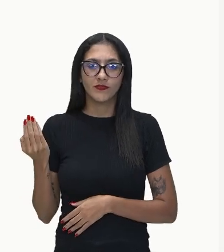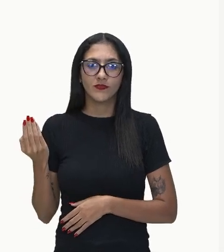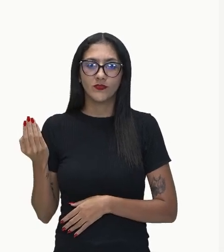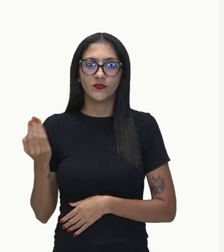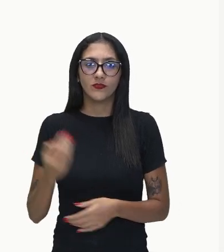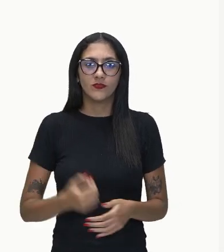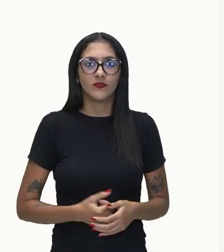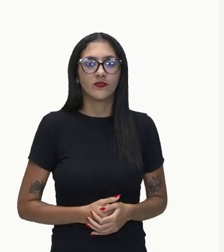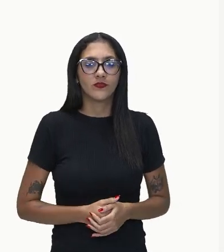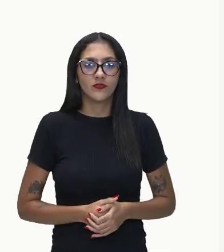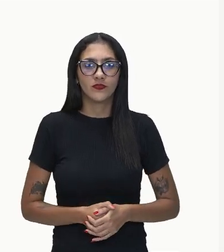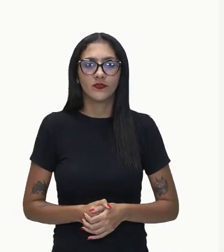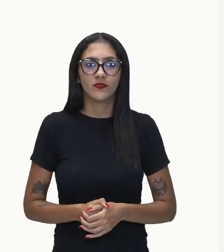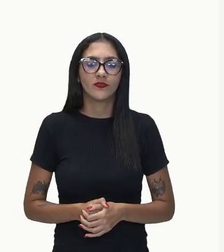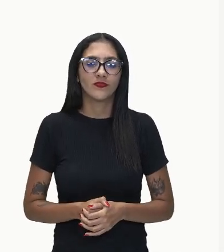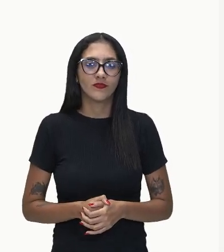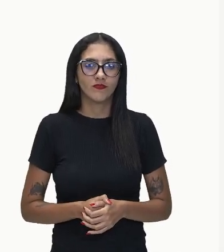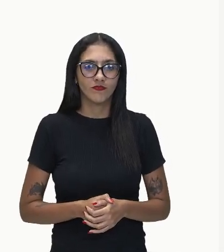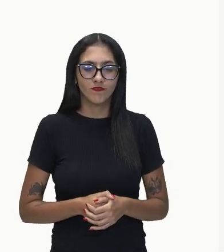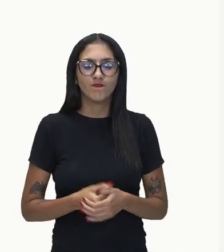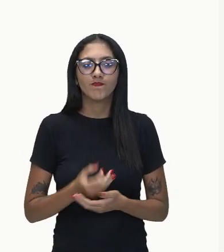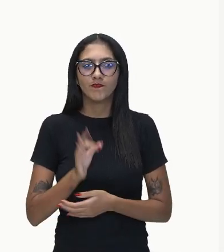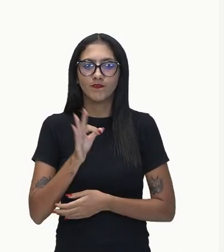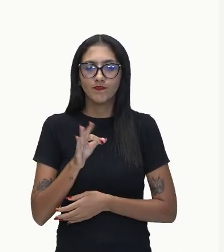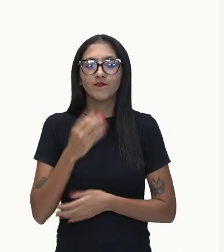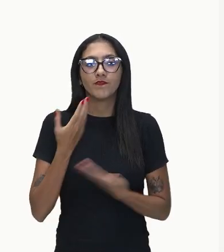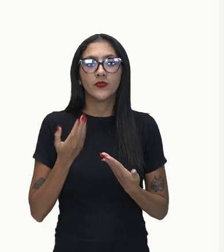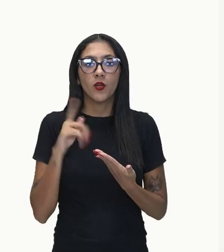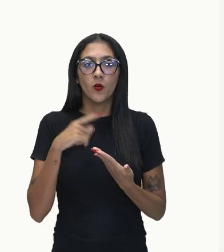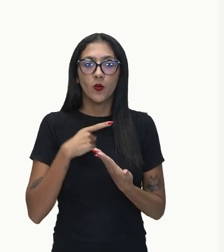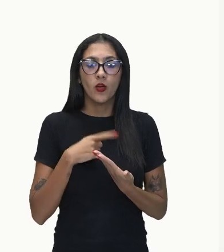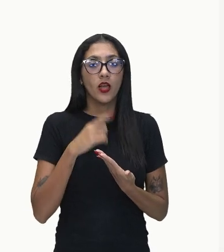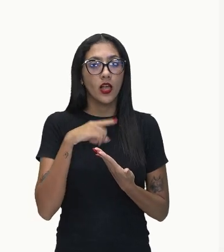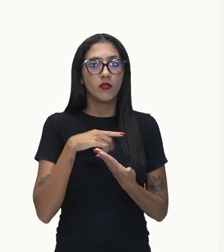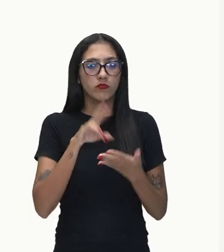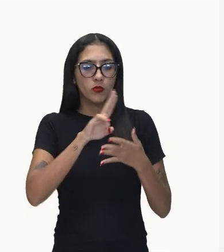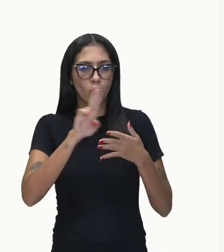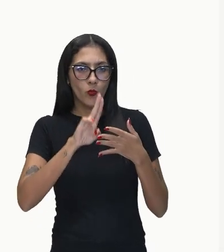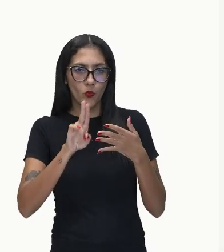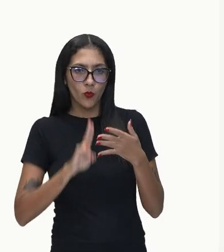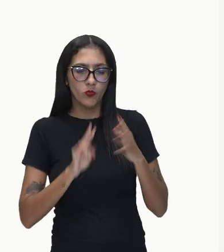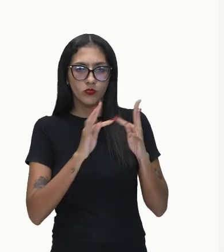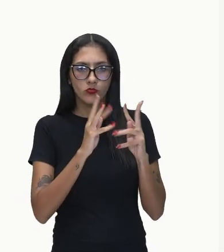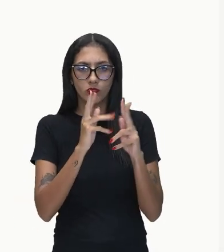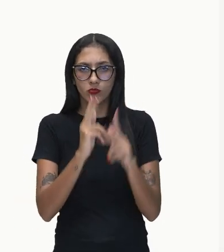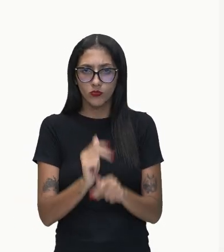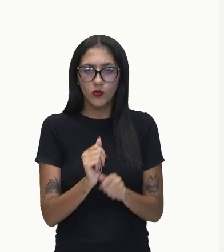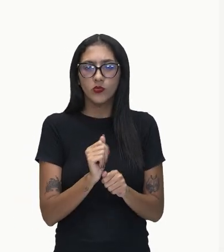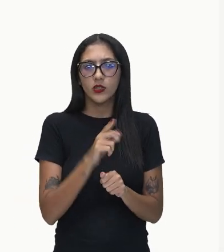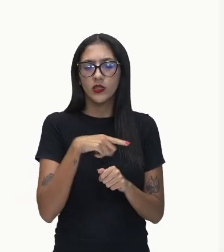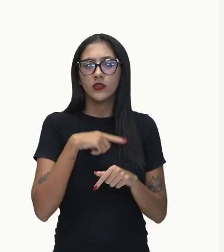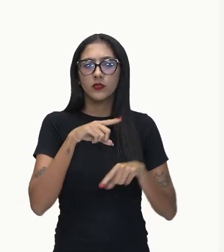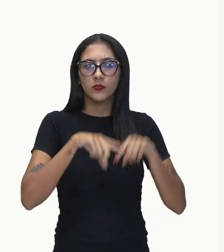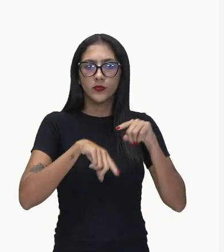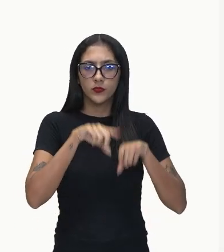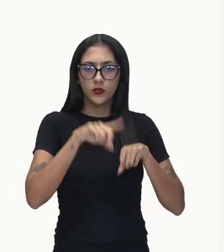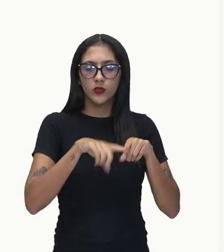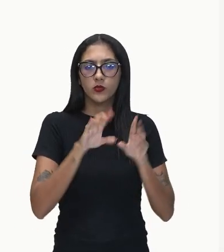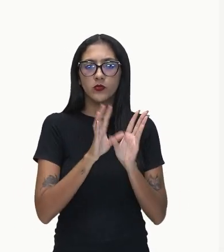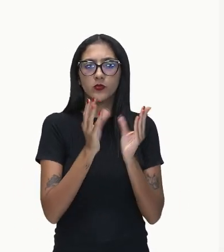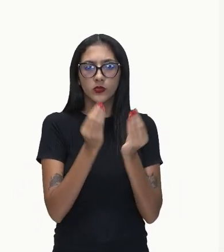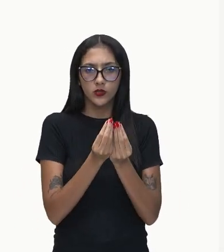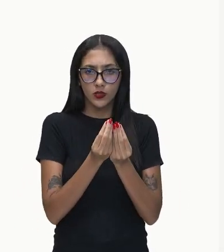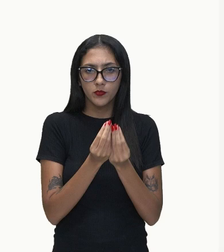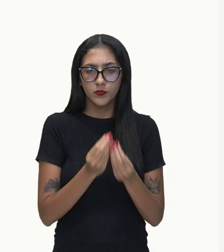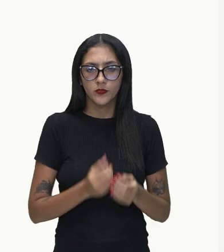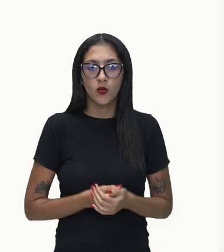palavra amina, certo? Então, assim que a gente faz a nomenclatura das aminas. O nome dos radicais